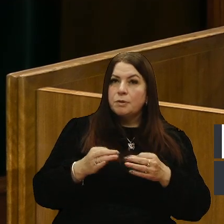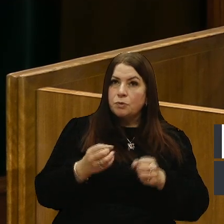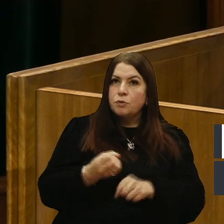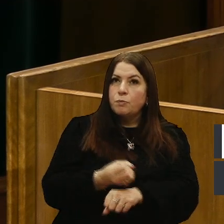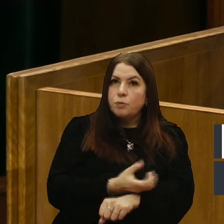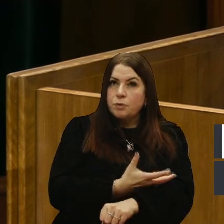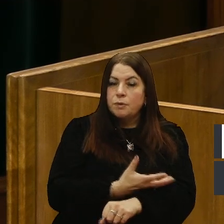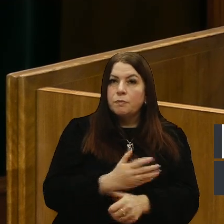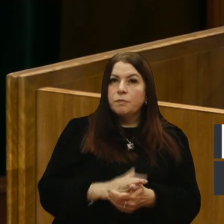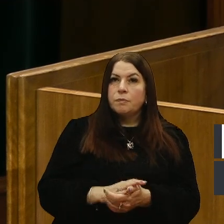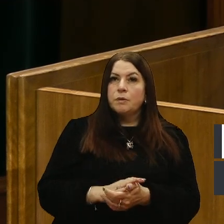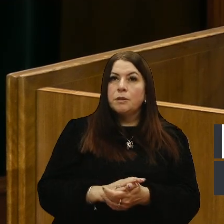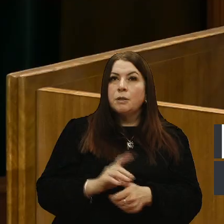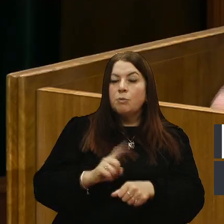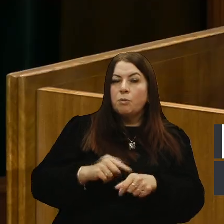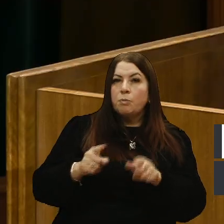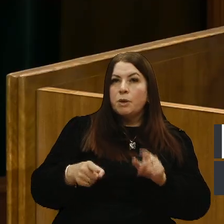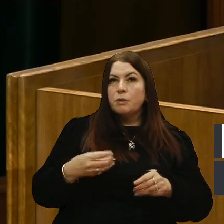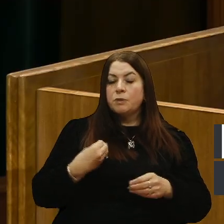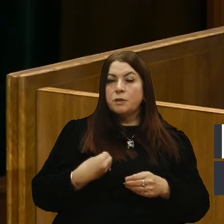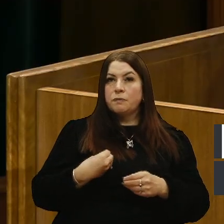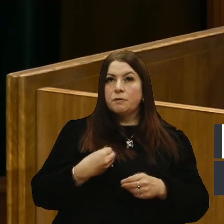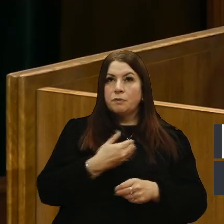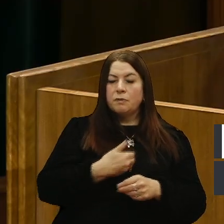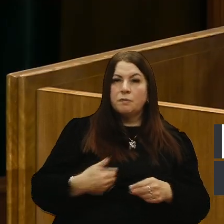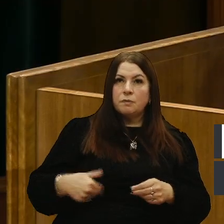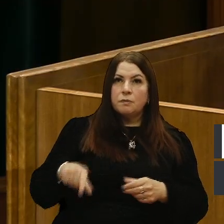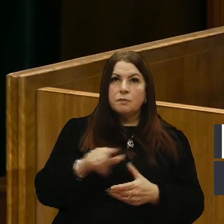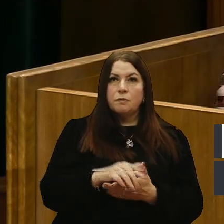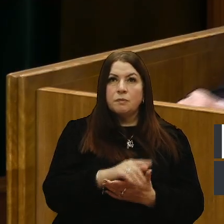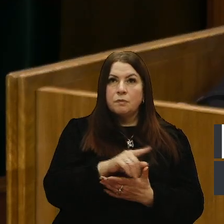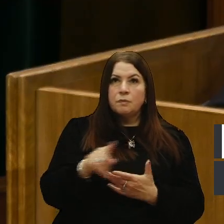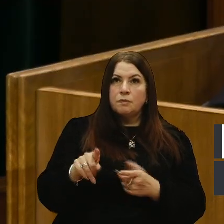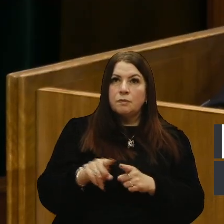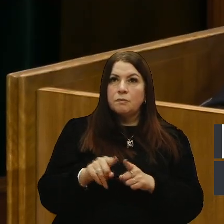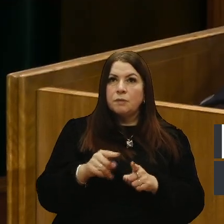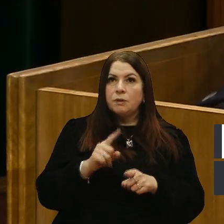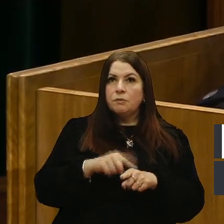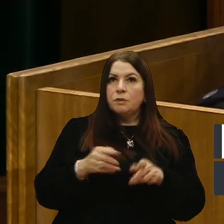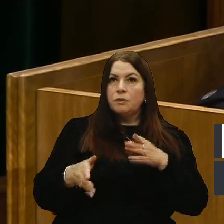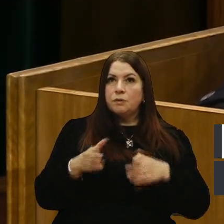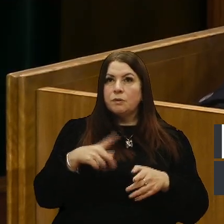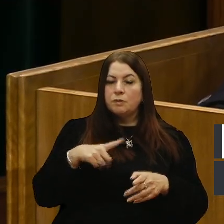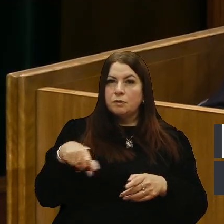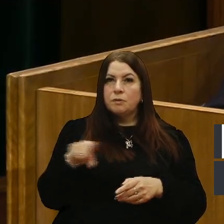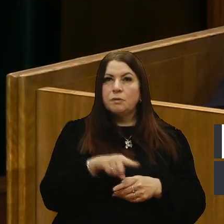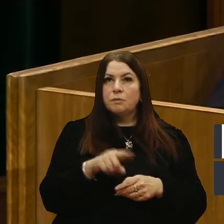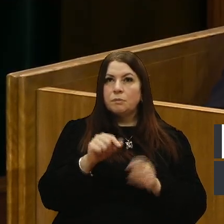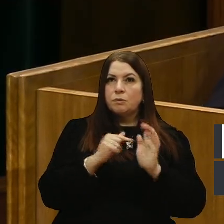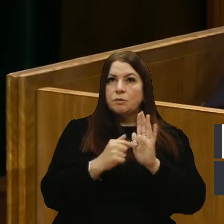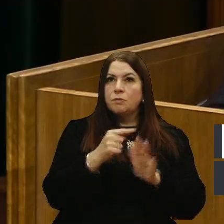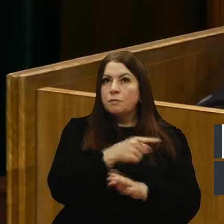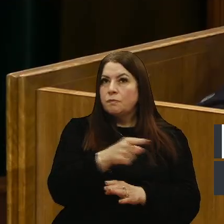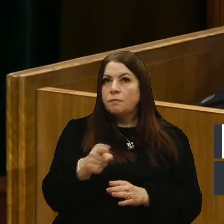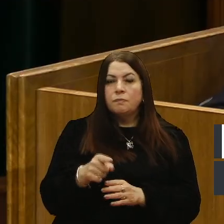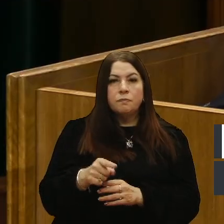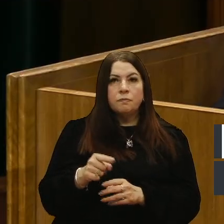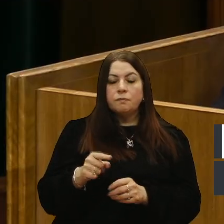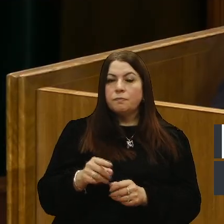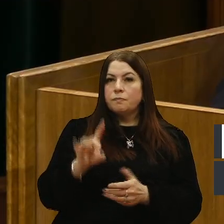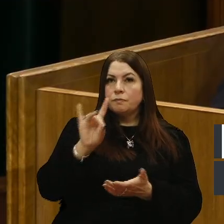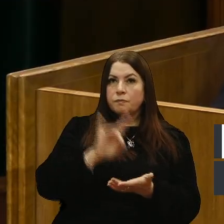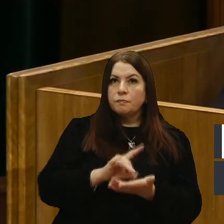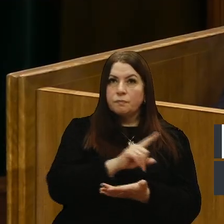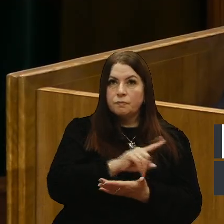emoção. Há momentos na vida pública que marcam uma gestão. Há momentos que ficam registrados não apenas nos documentos